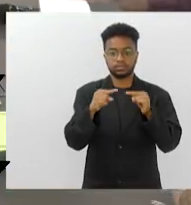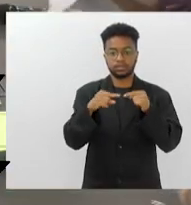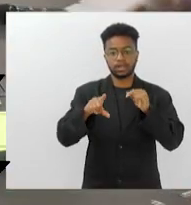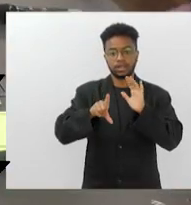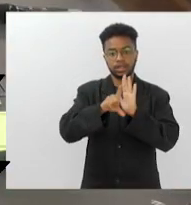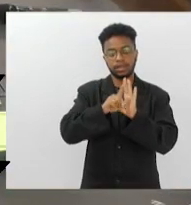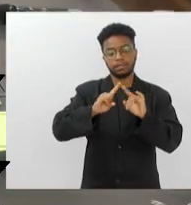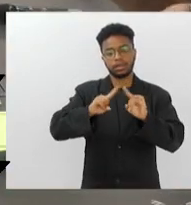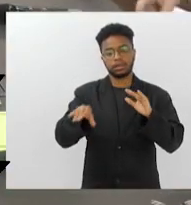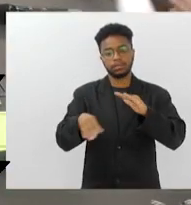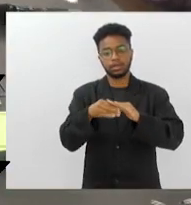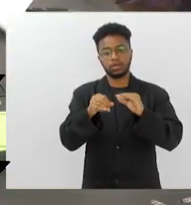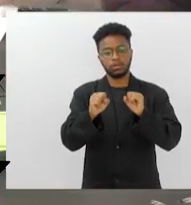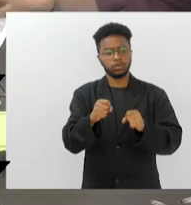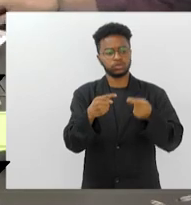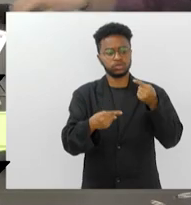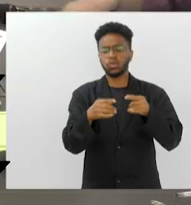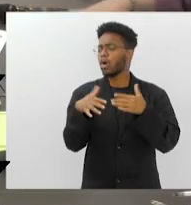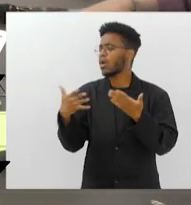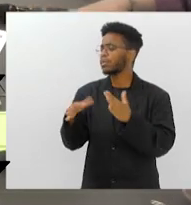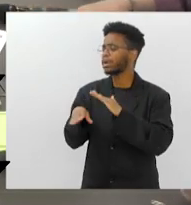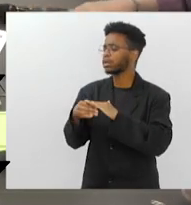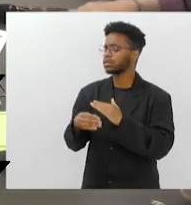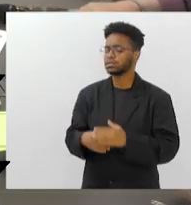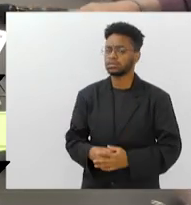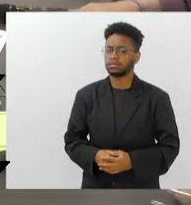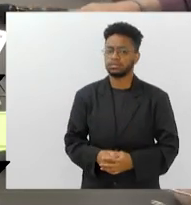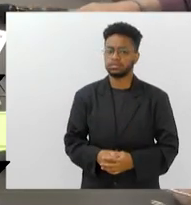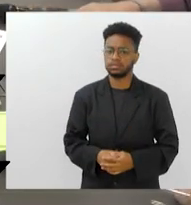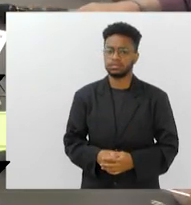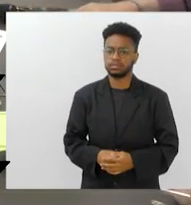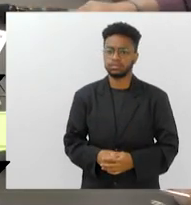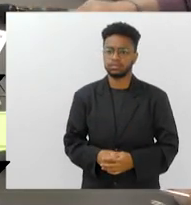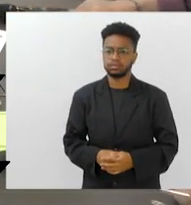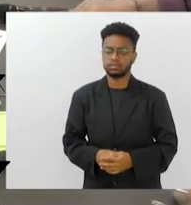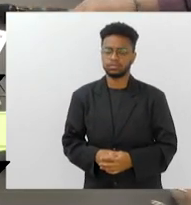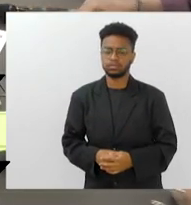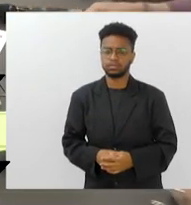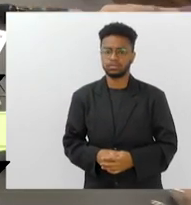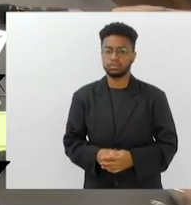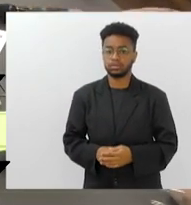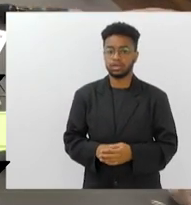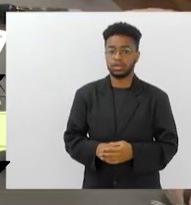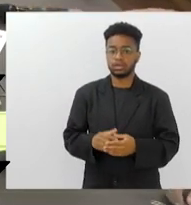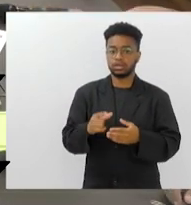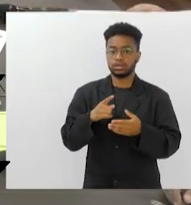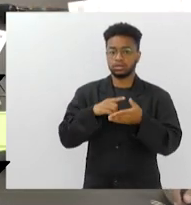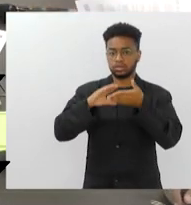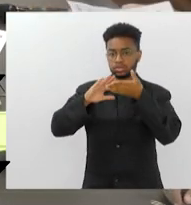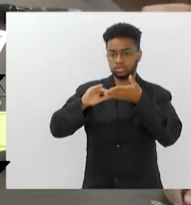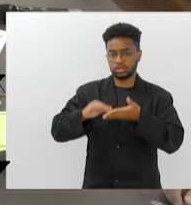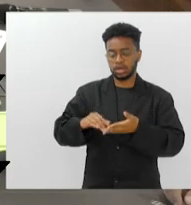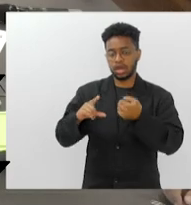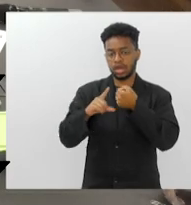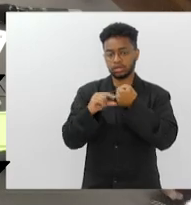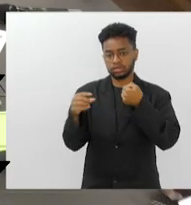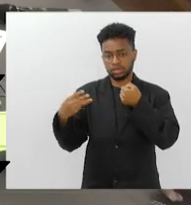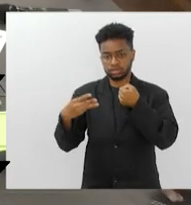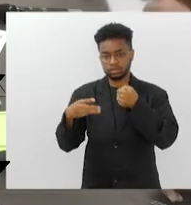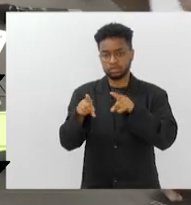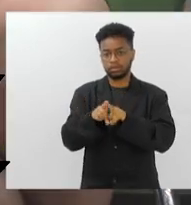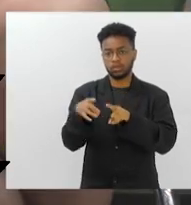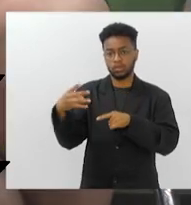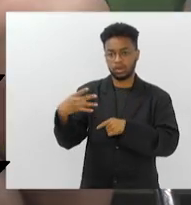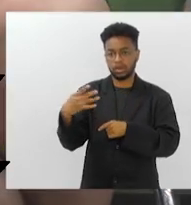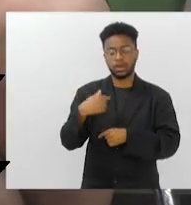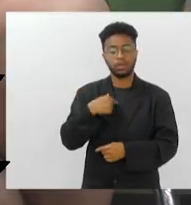em discussão Qual foi a emenda hein Duas supressivas suprime o Artigo terceiro e o quarto